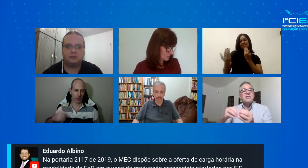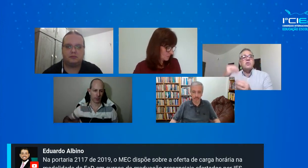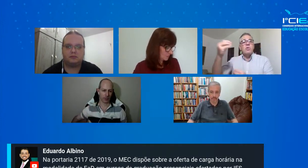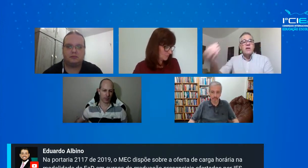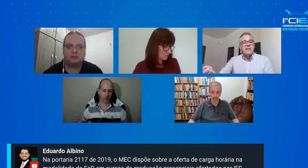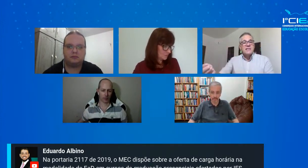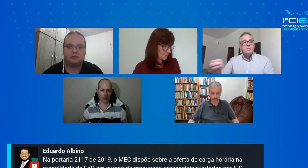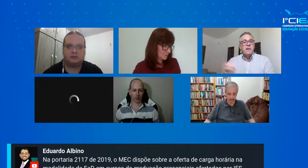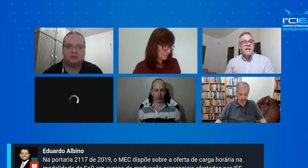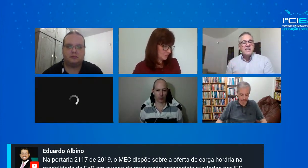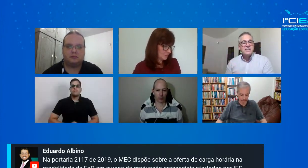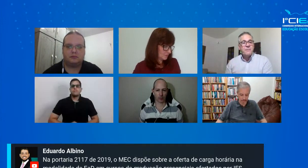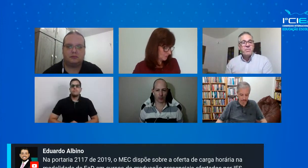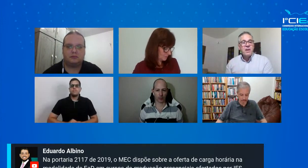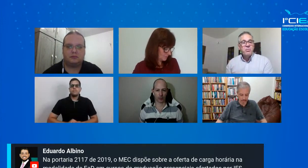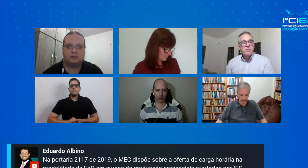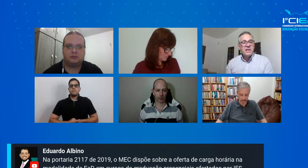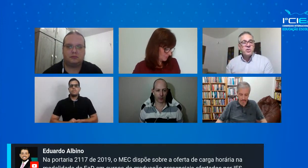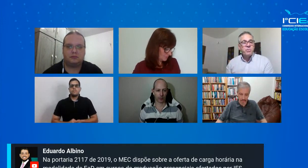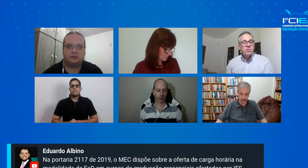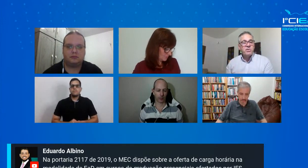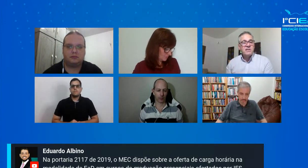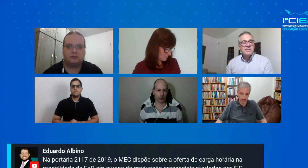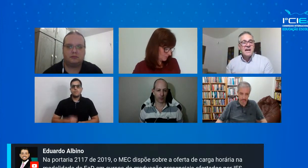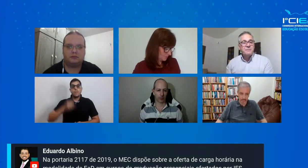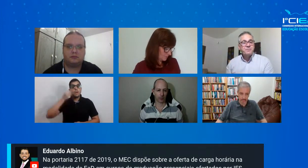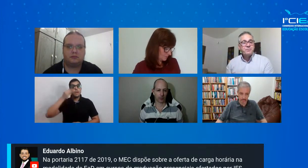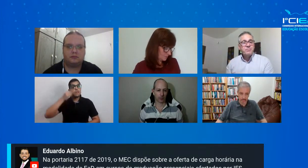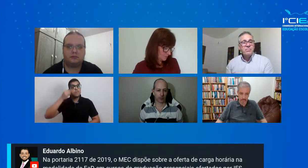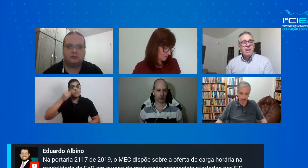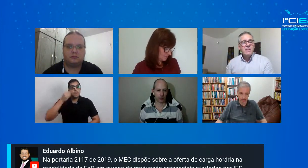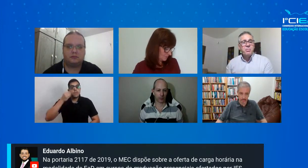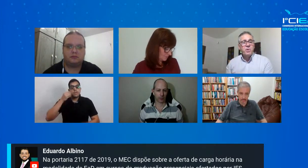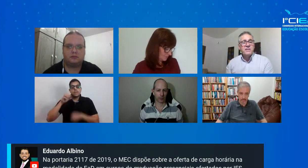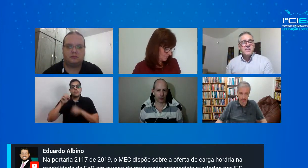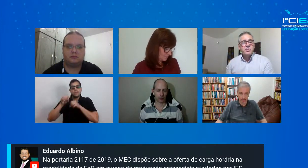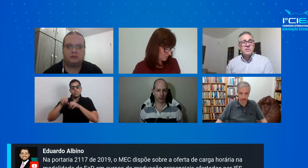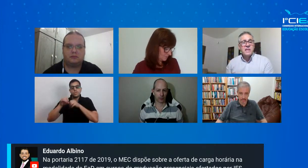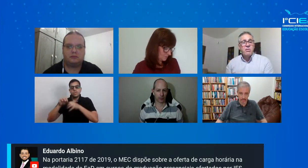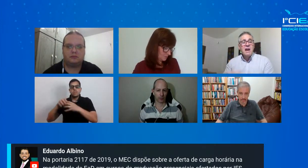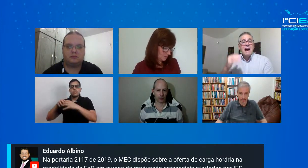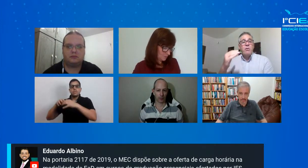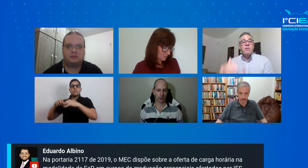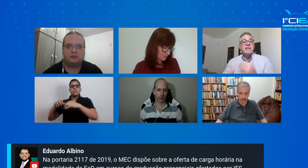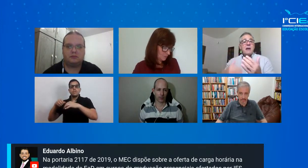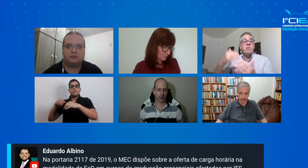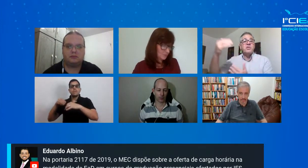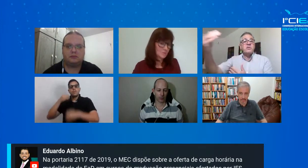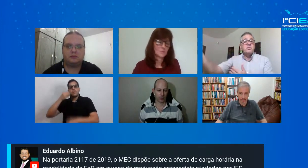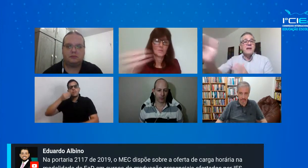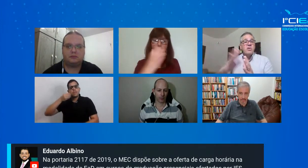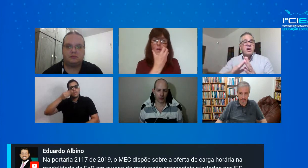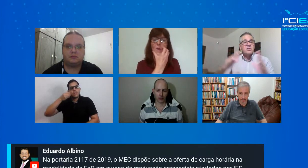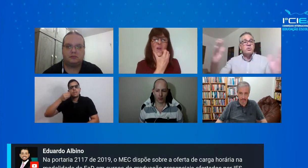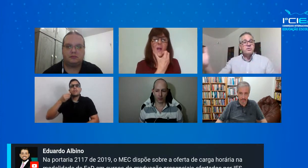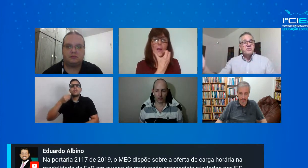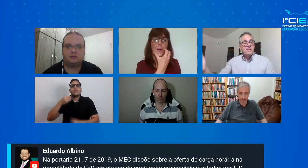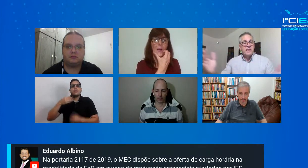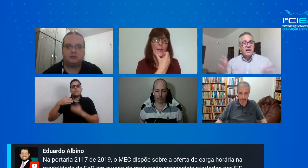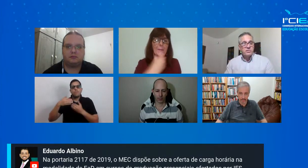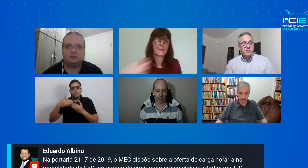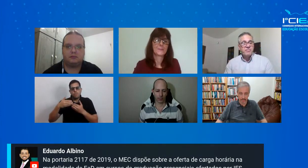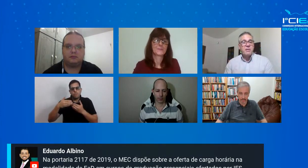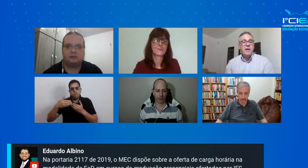que isso acontece com que essa experiência pudesse oportunizar depois a instituição ao ofertar projetos maiores